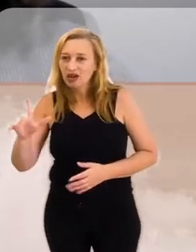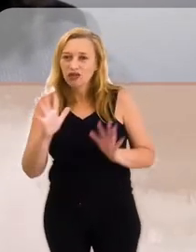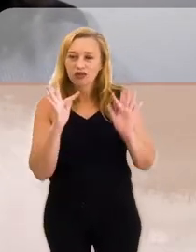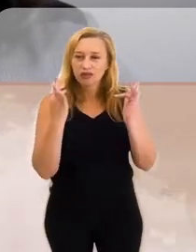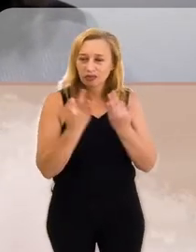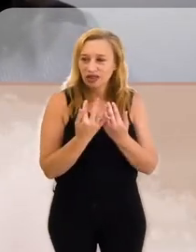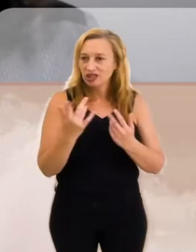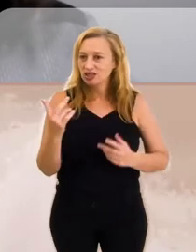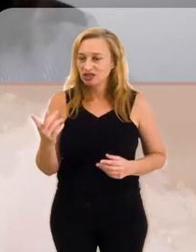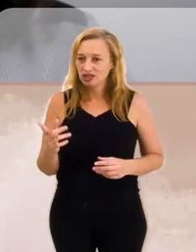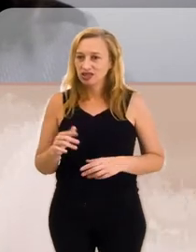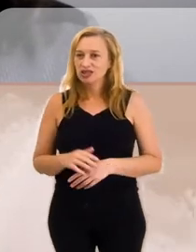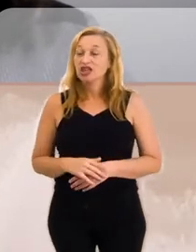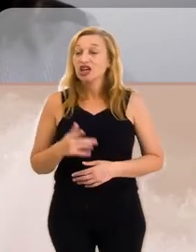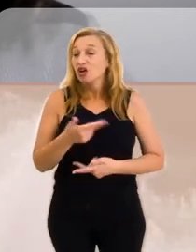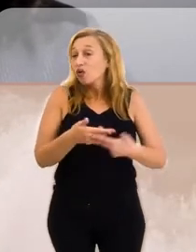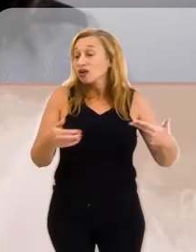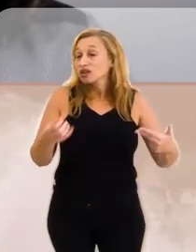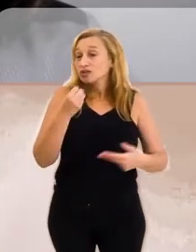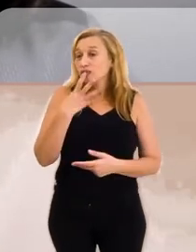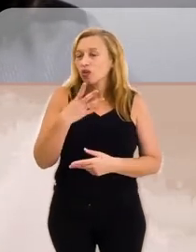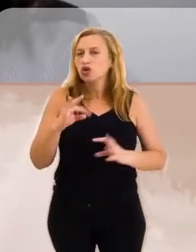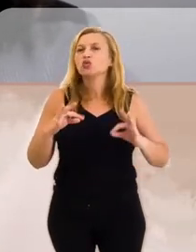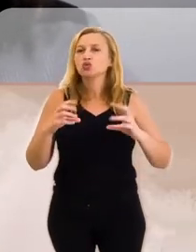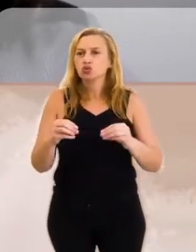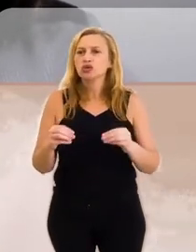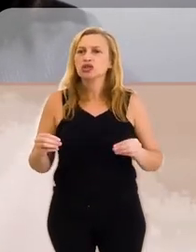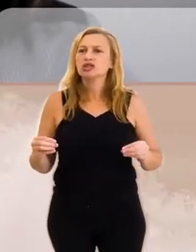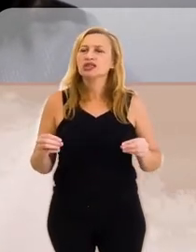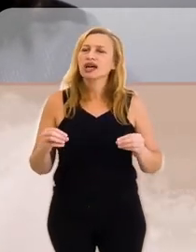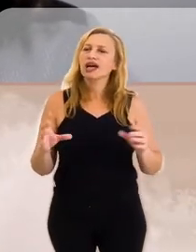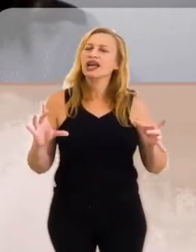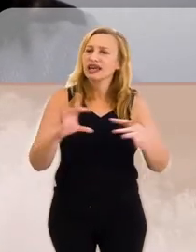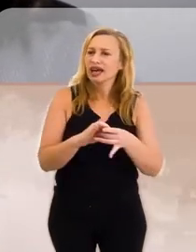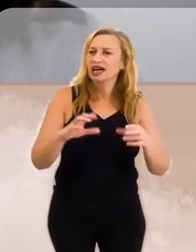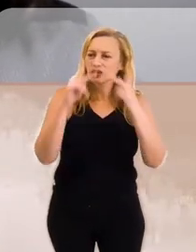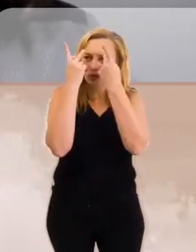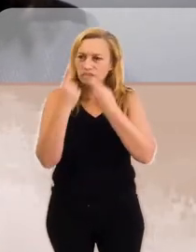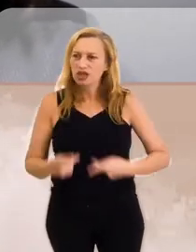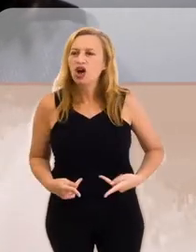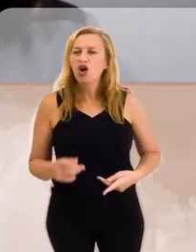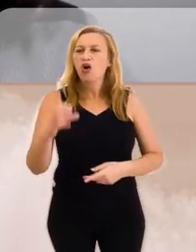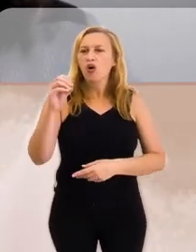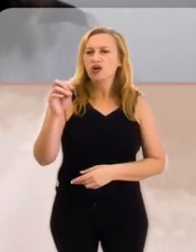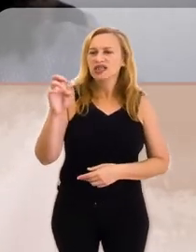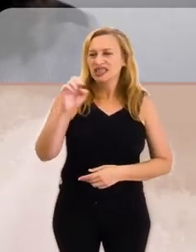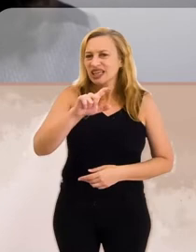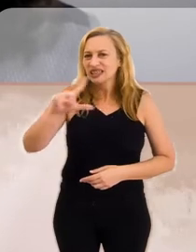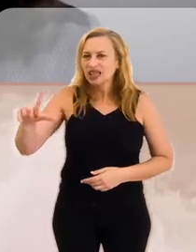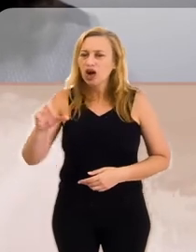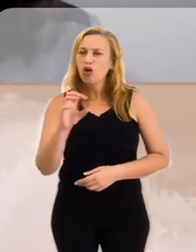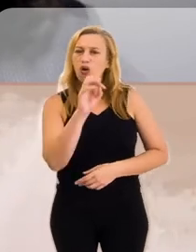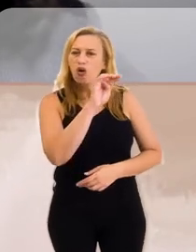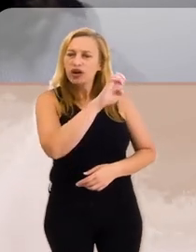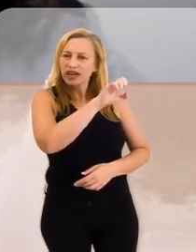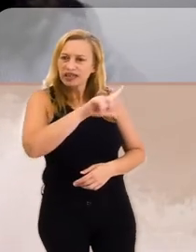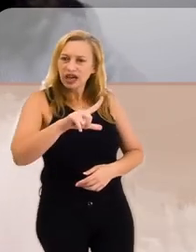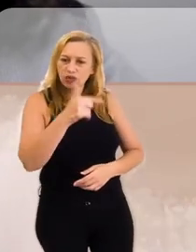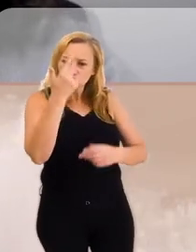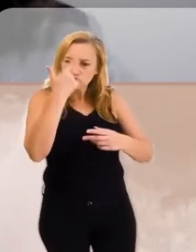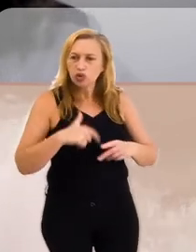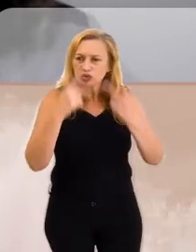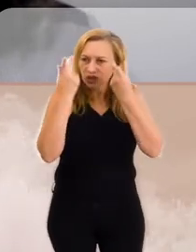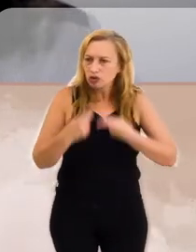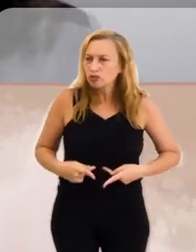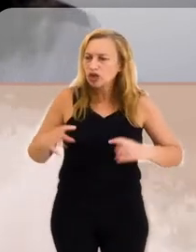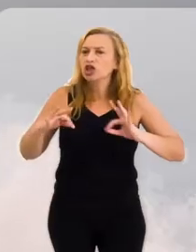ele tem tanta riqueza tanta coisa boa e tudo isso acho da humanidade eu não sou ocidental oriental simplesmente eu tô um